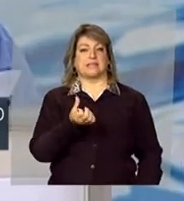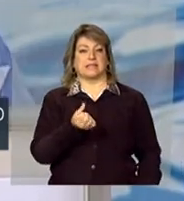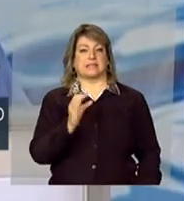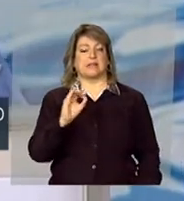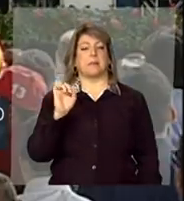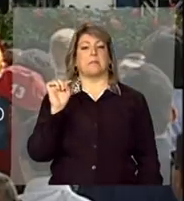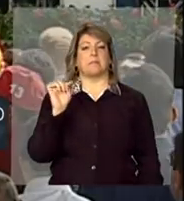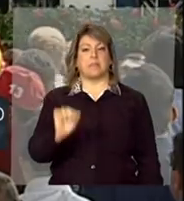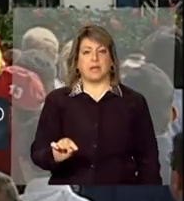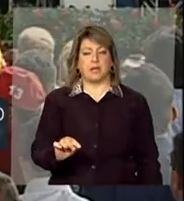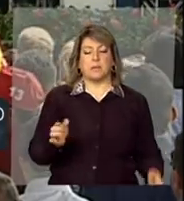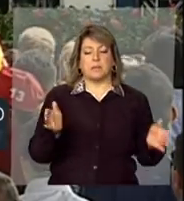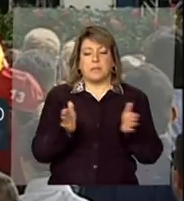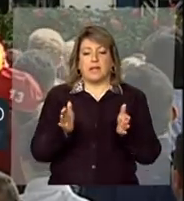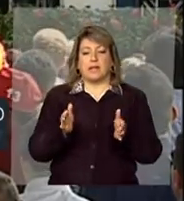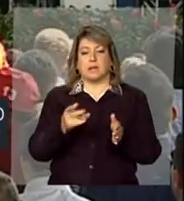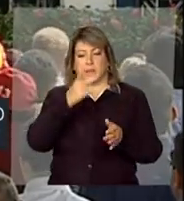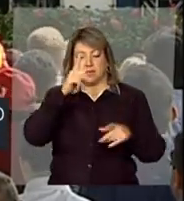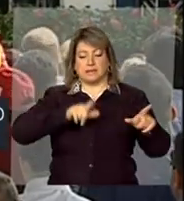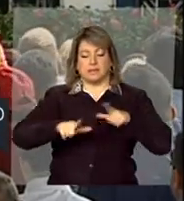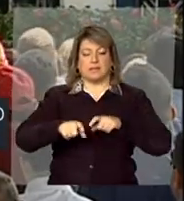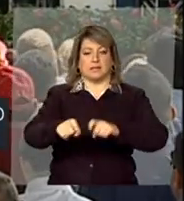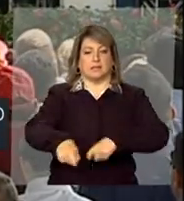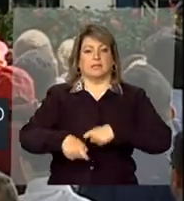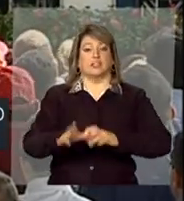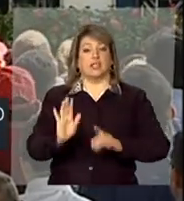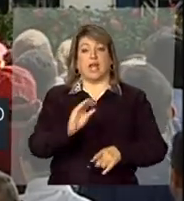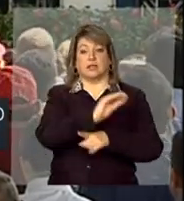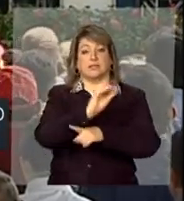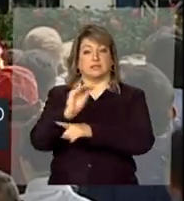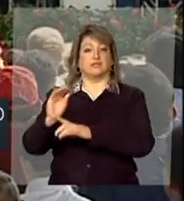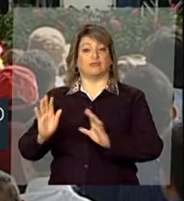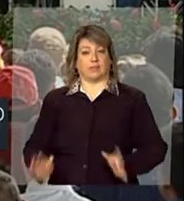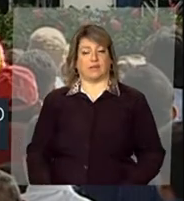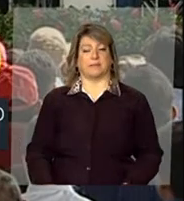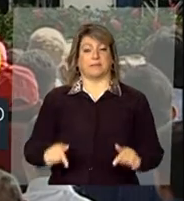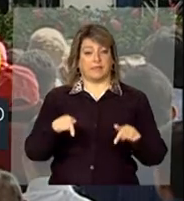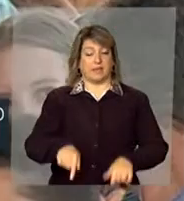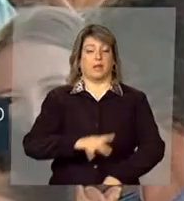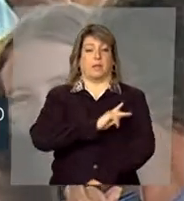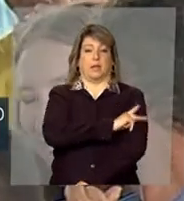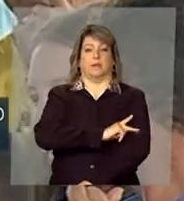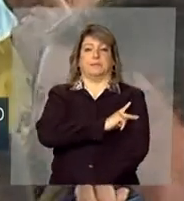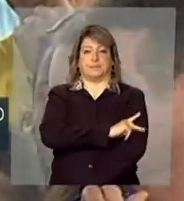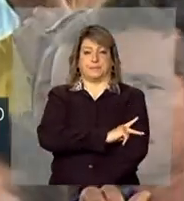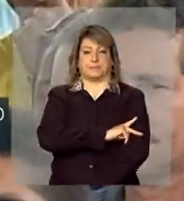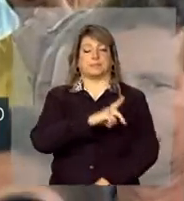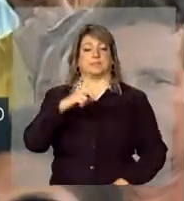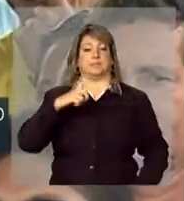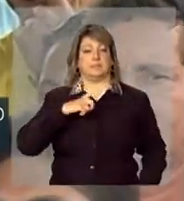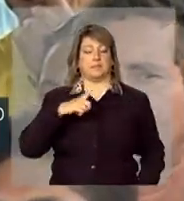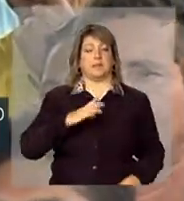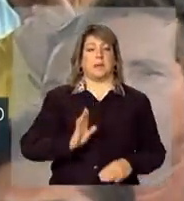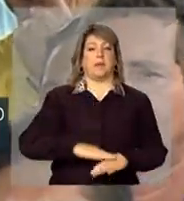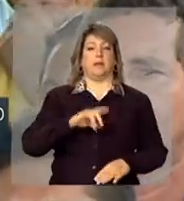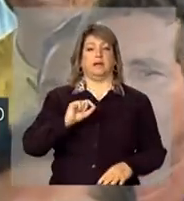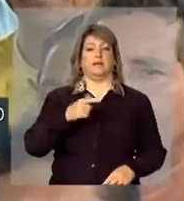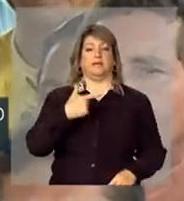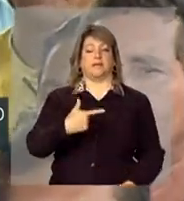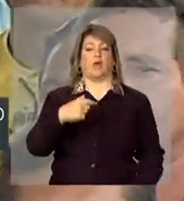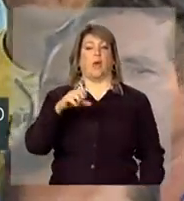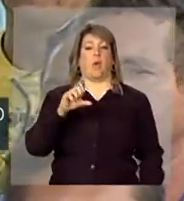mil pequenos produtores já assistidos. Aqui no Piauí são mais de